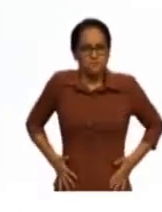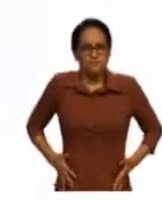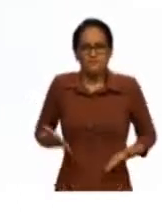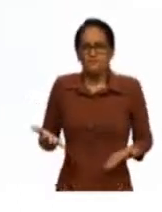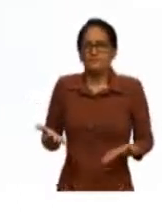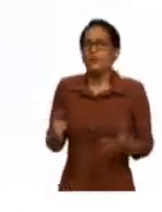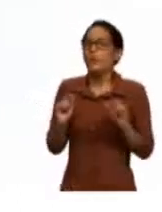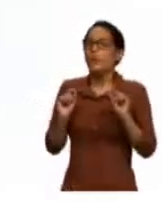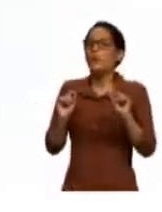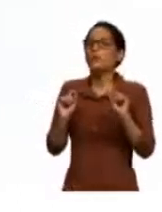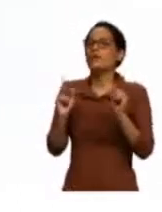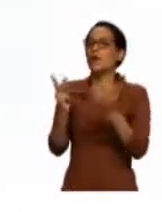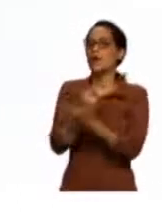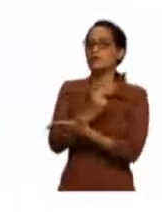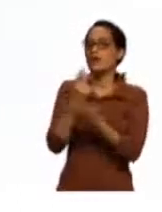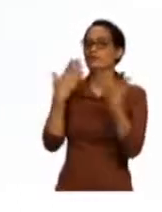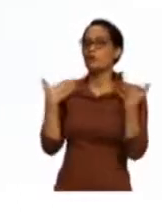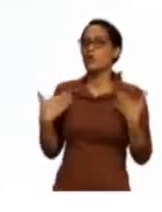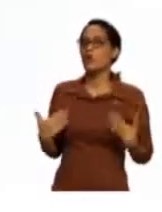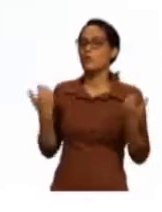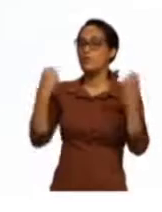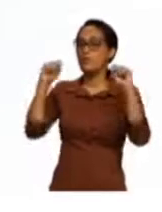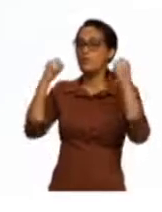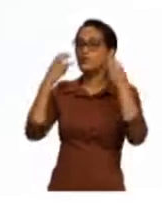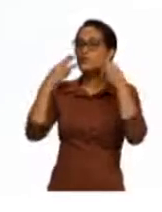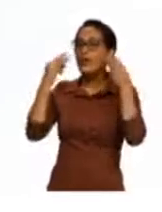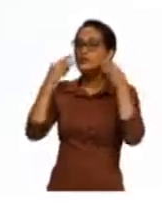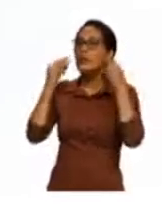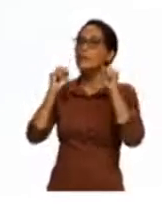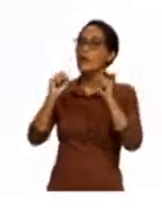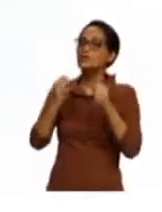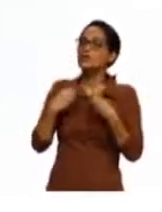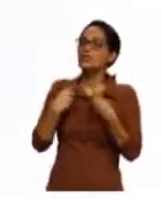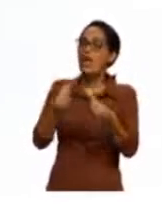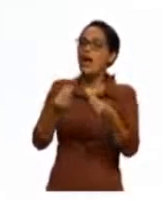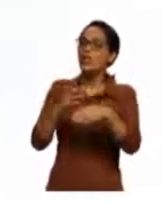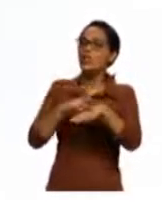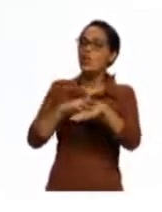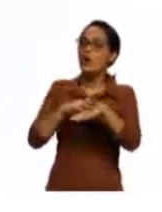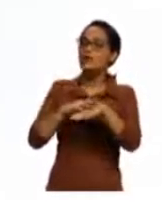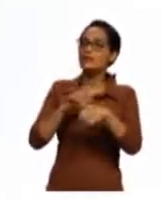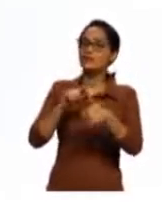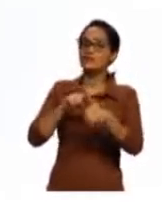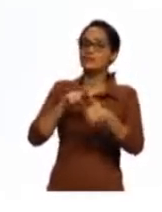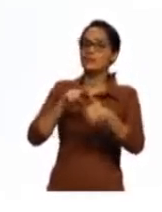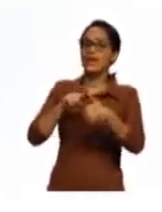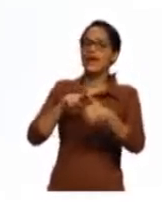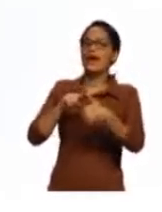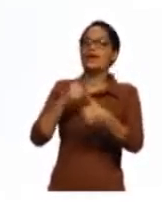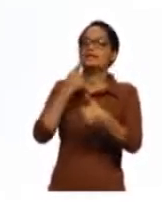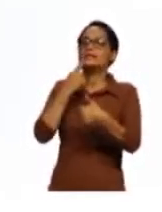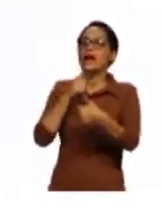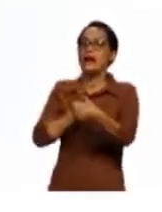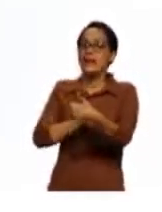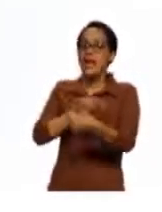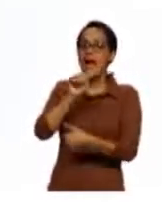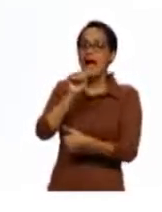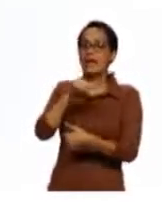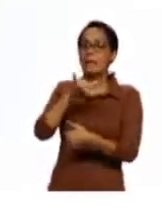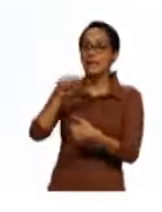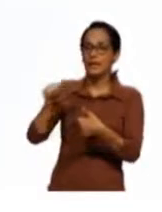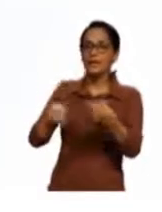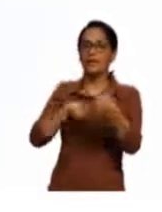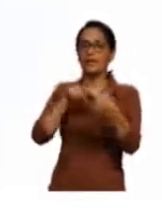é um fator de risco que pode desencadear doenças como anemia, beriberi,